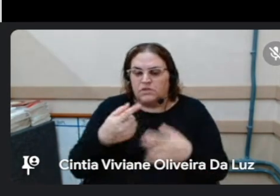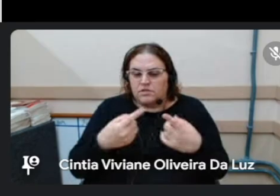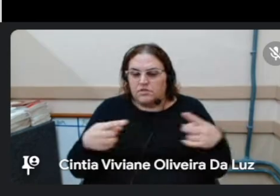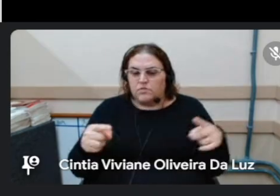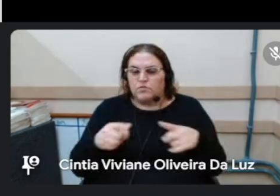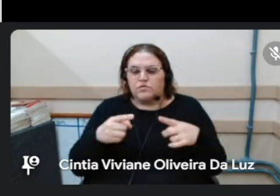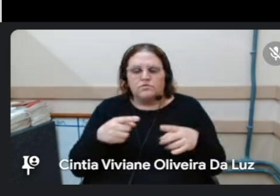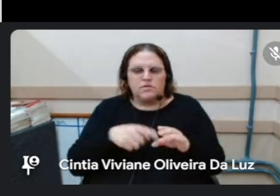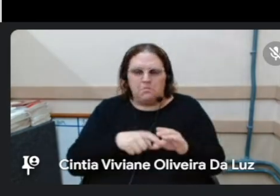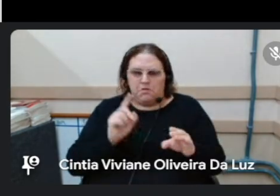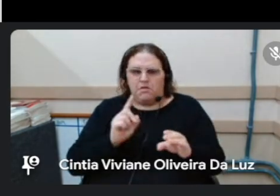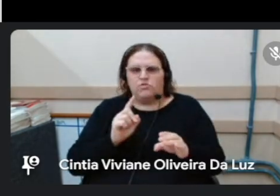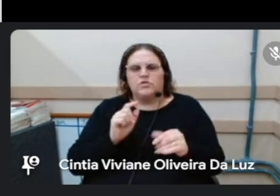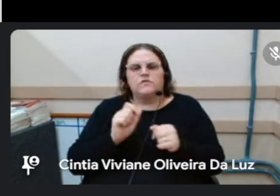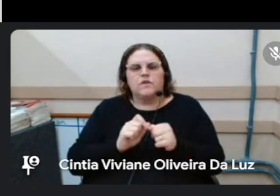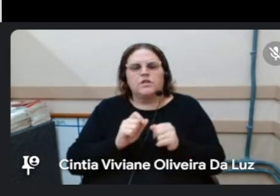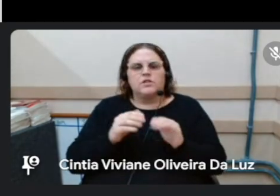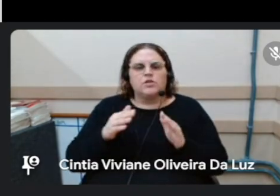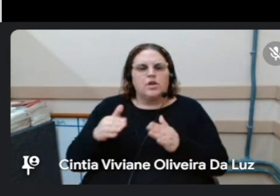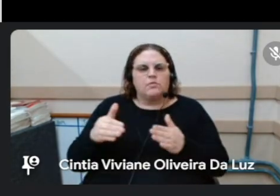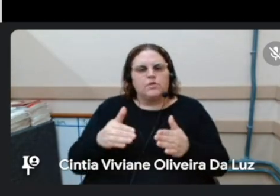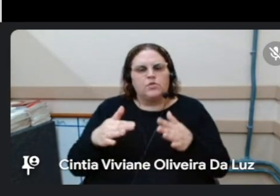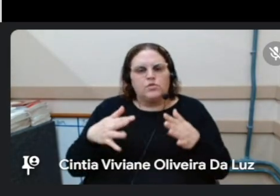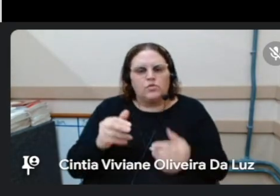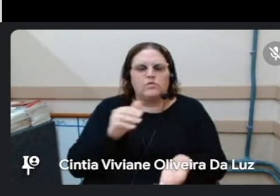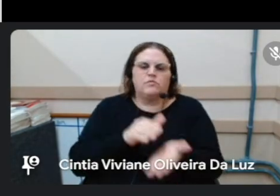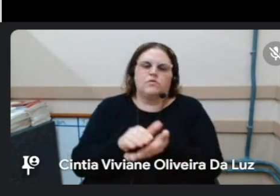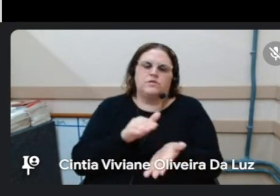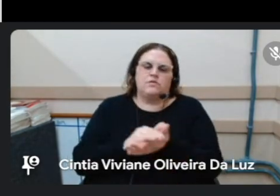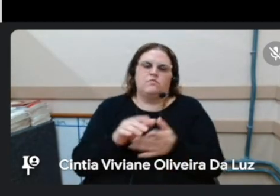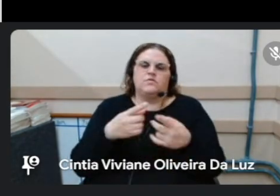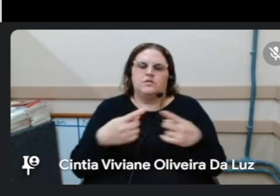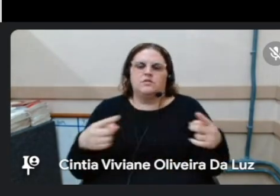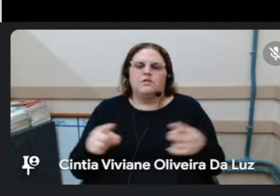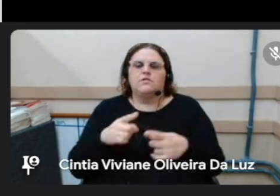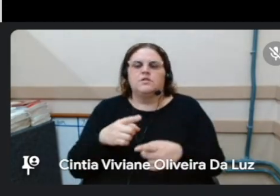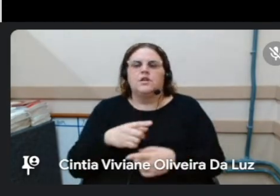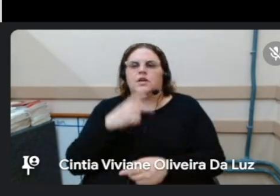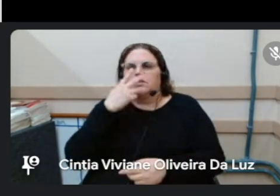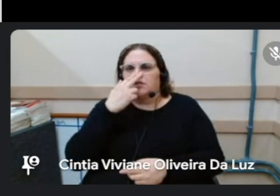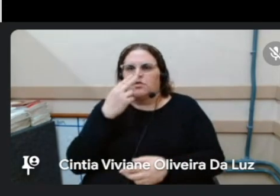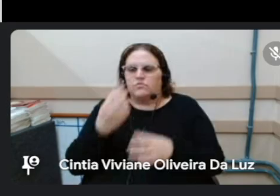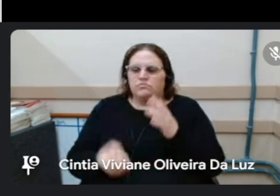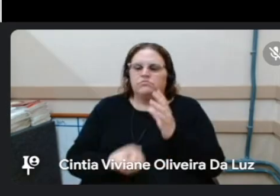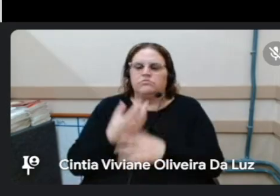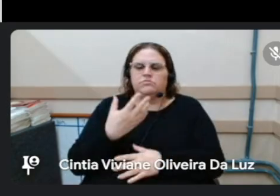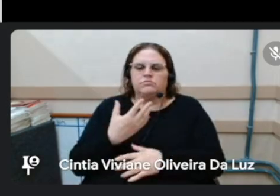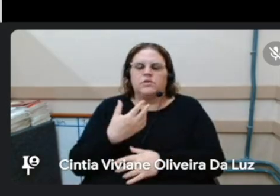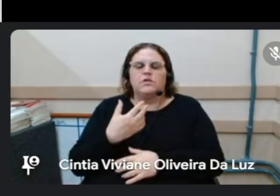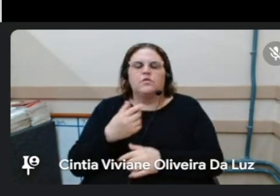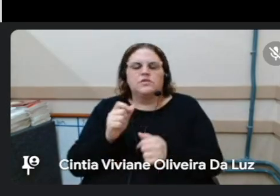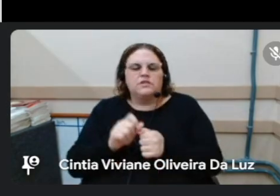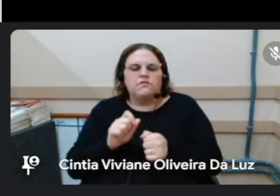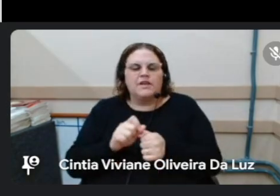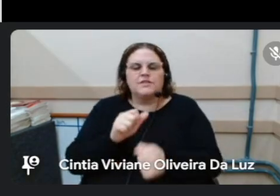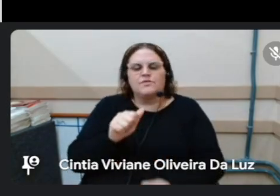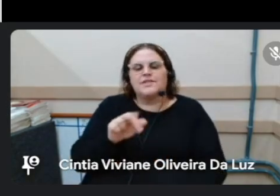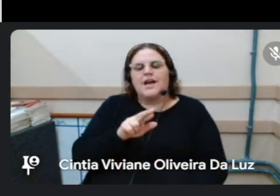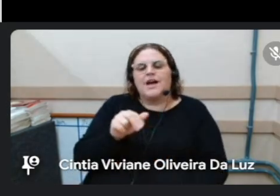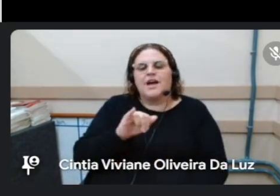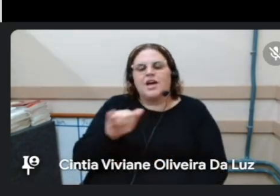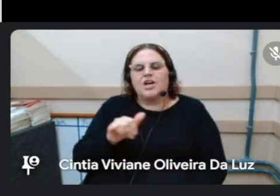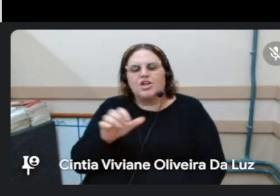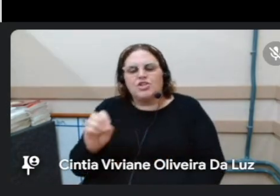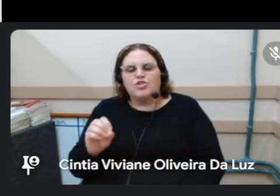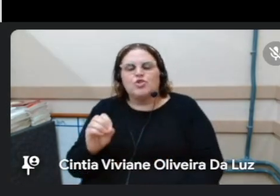fazem o caminho todo da produção musical ou seja eles são os compositores os arranjadores os performances né os